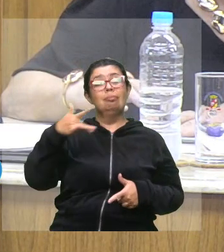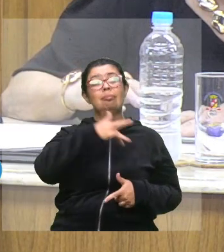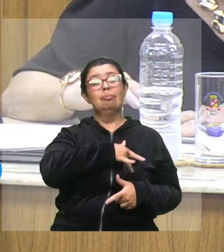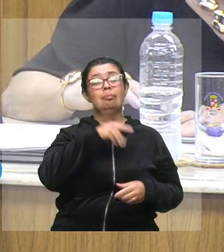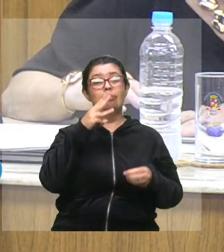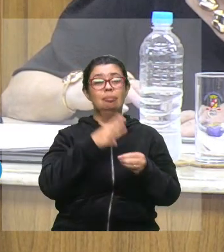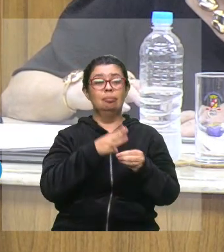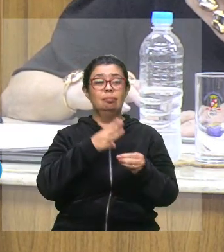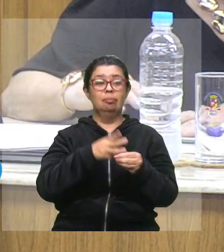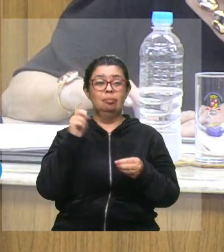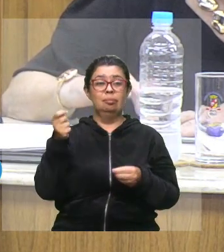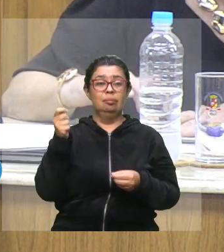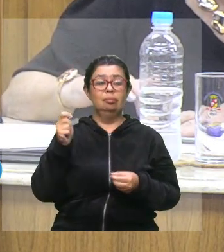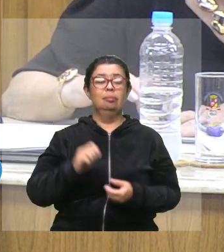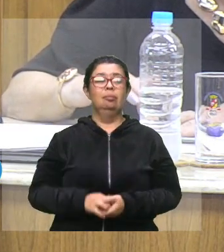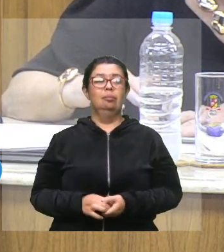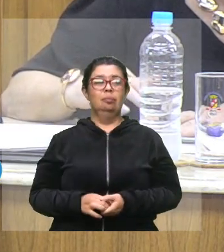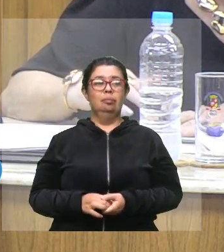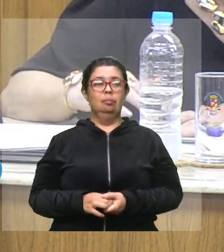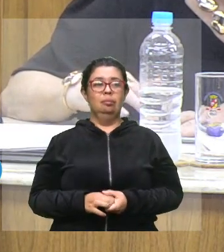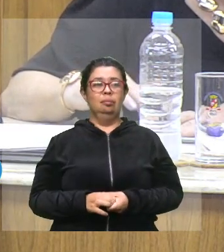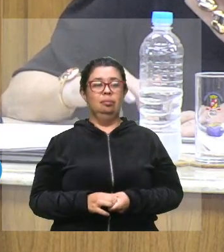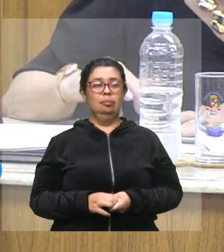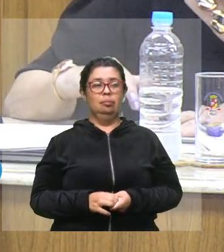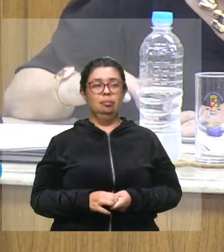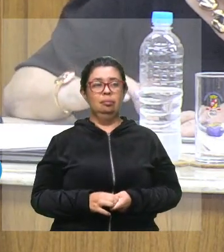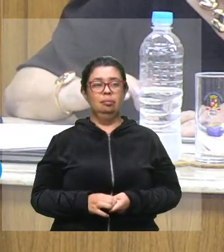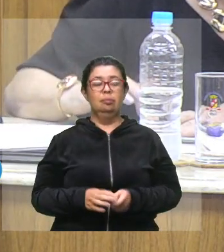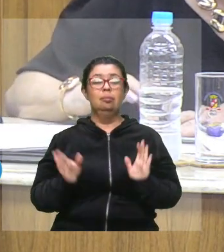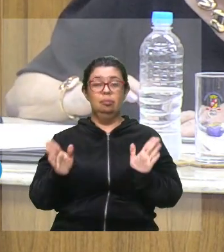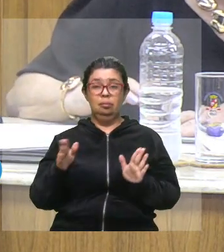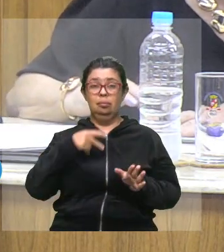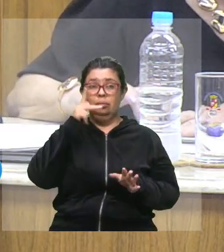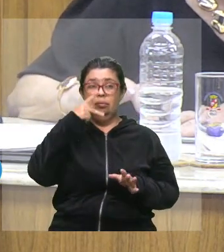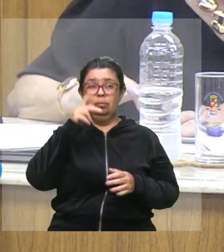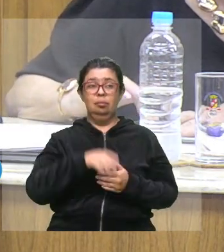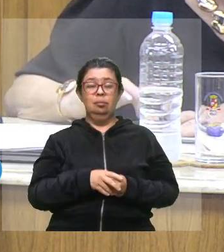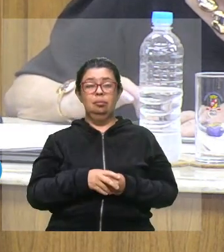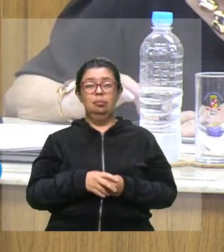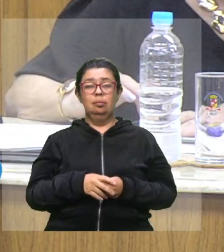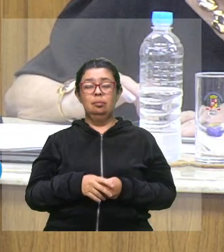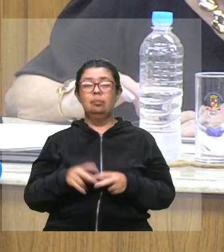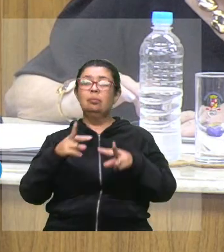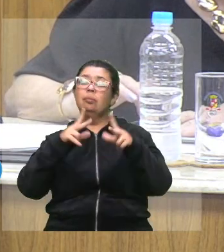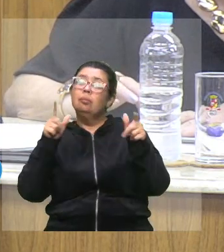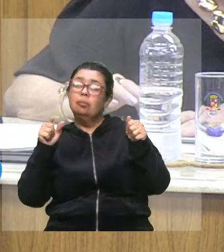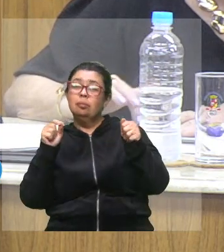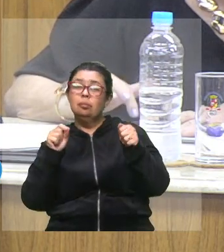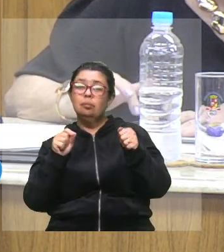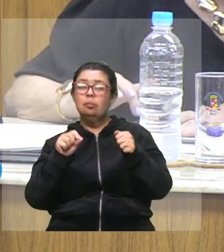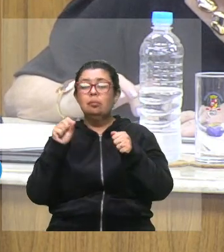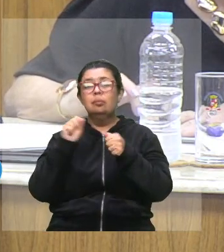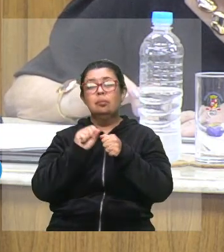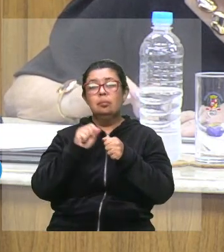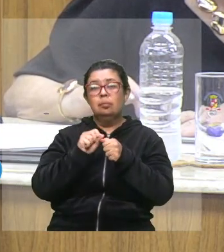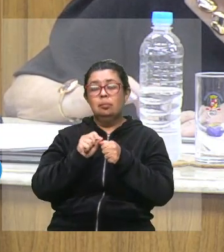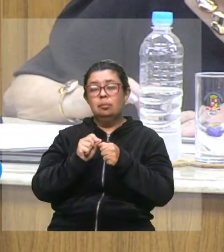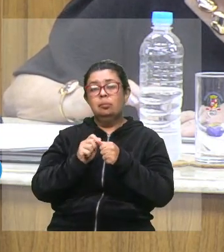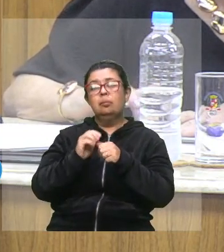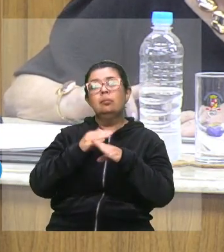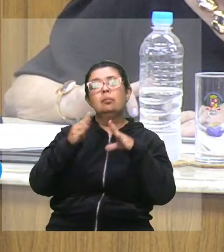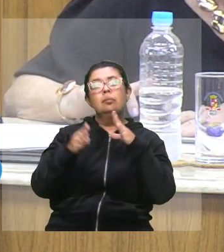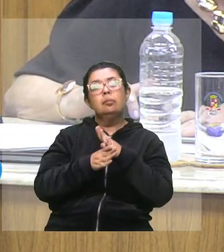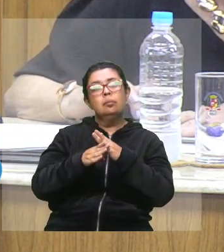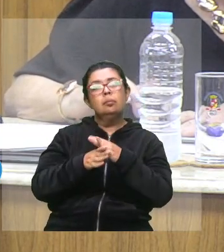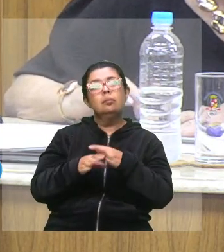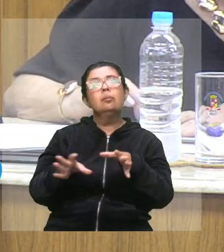de Assis. Como eu disse há um tempo atrás aqui, são engrenagens que fazem movimentar a máquina da saúde, e